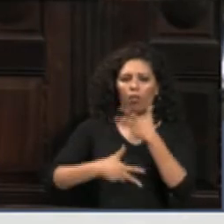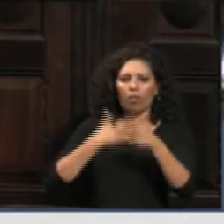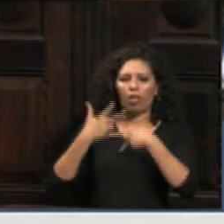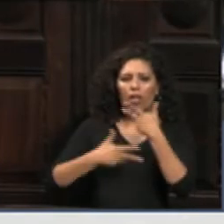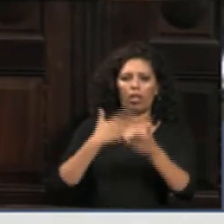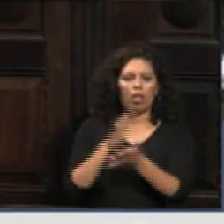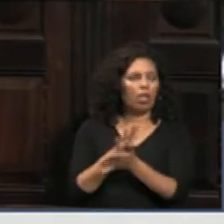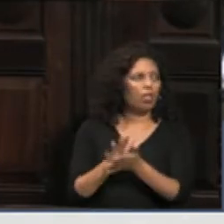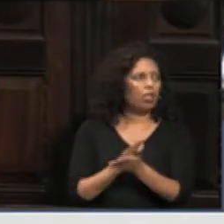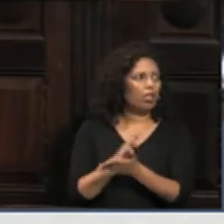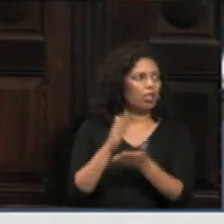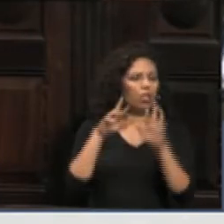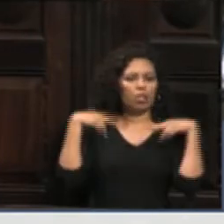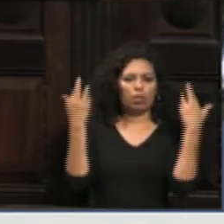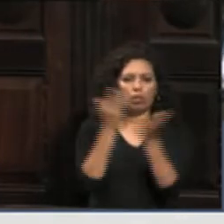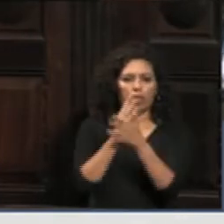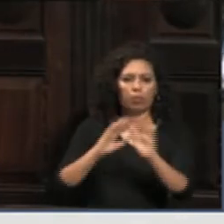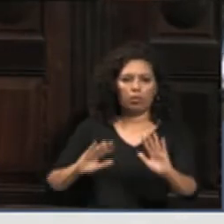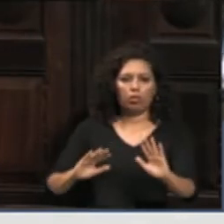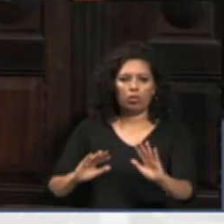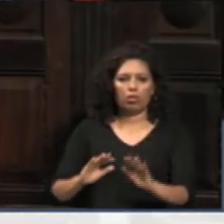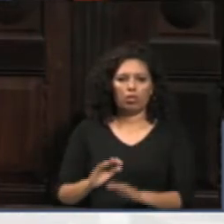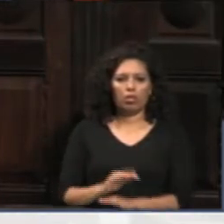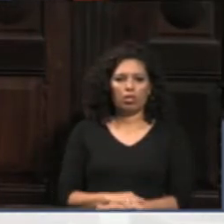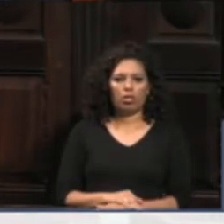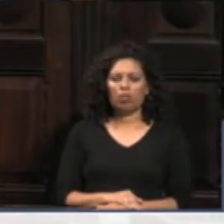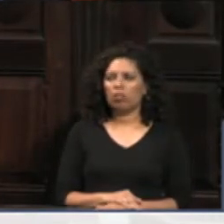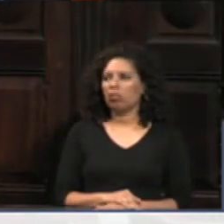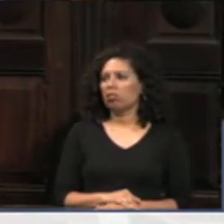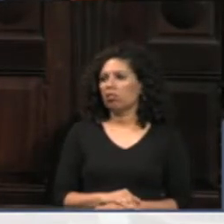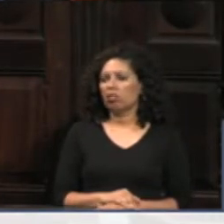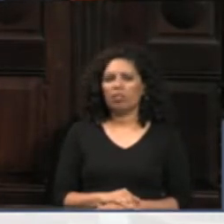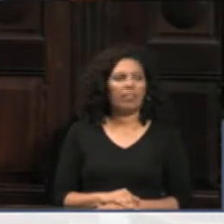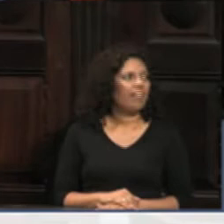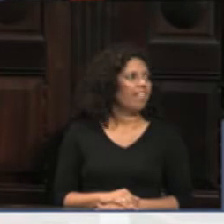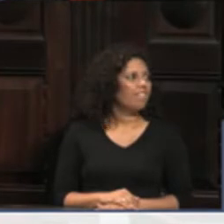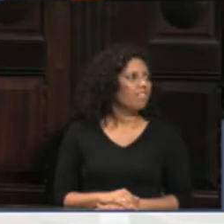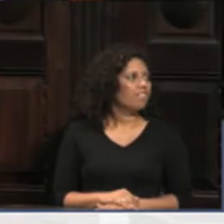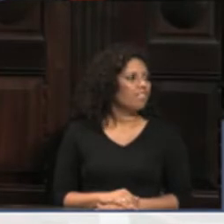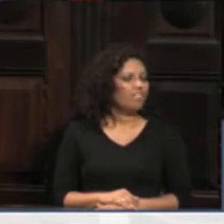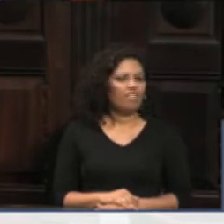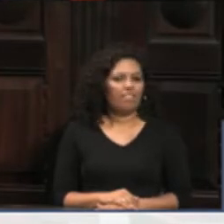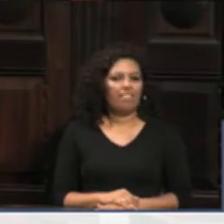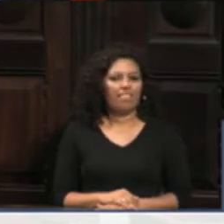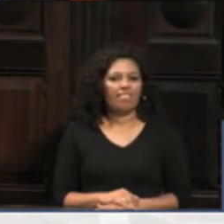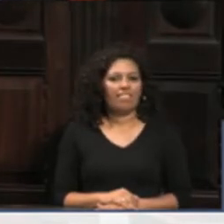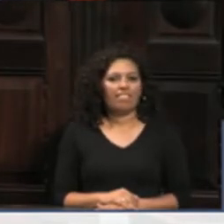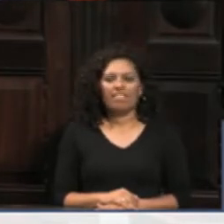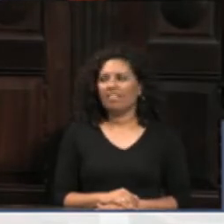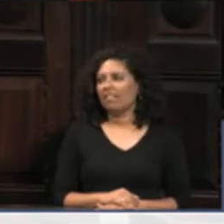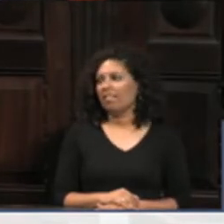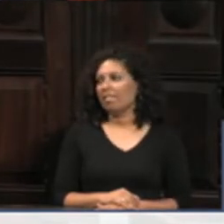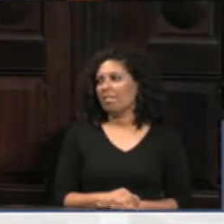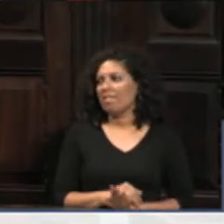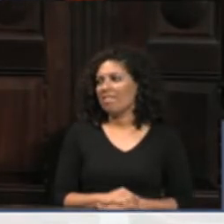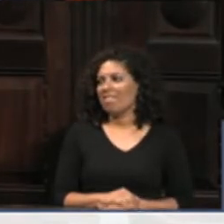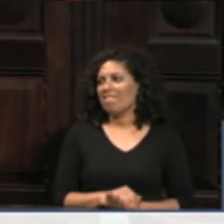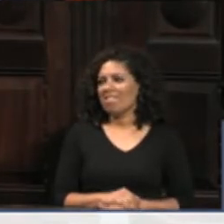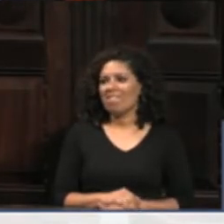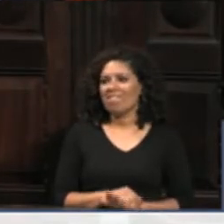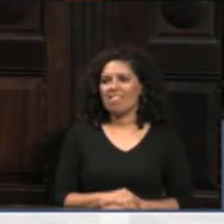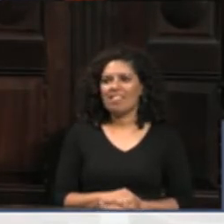inscrito, está encerrada a sessão. Eu estou inscrito aí. Eu fui o terceiro inscrito. Será que